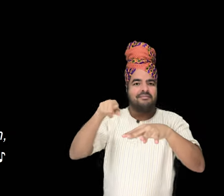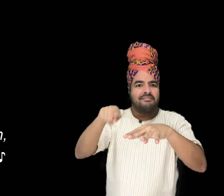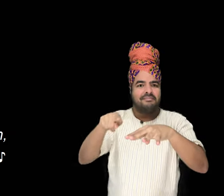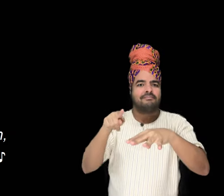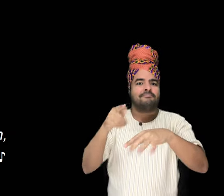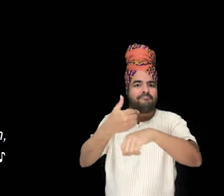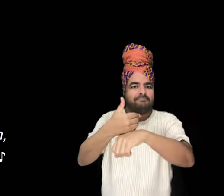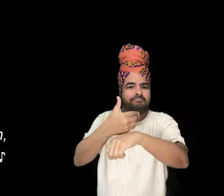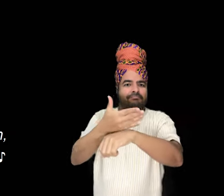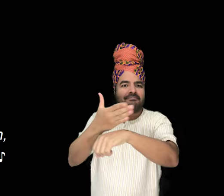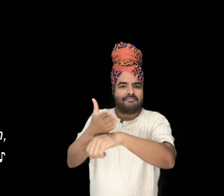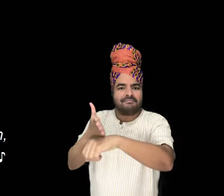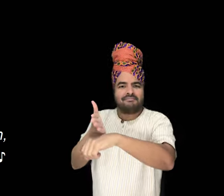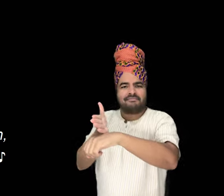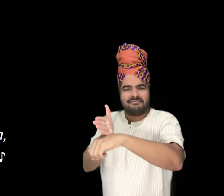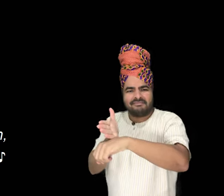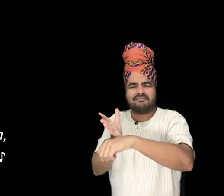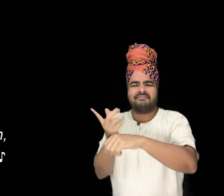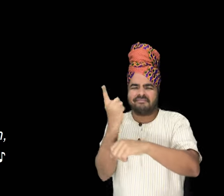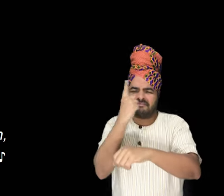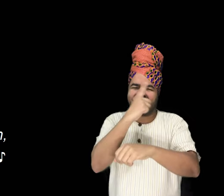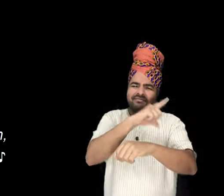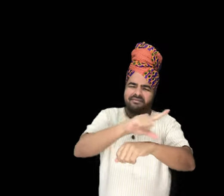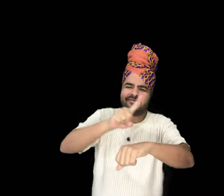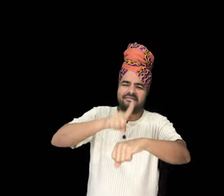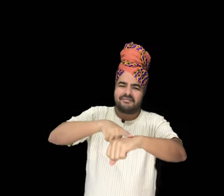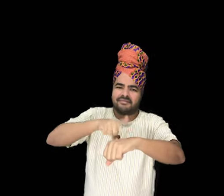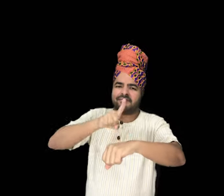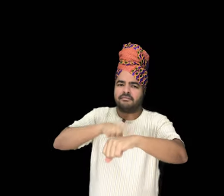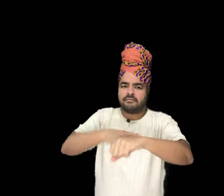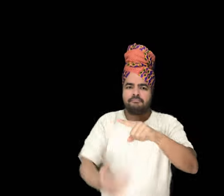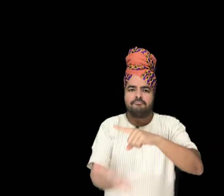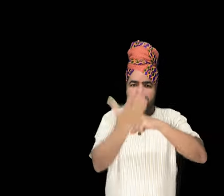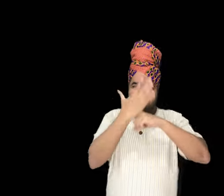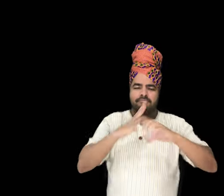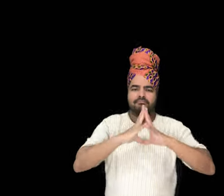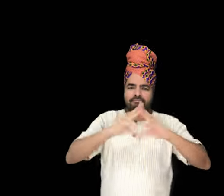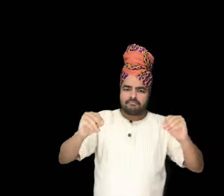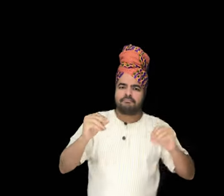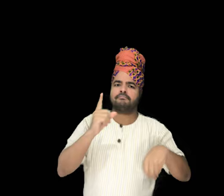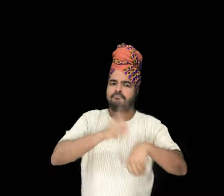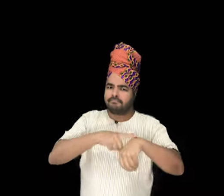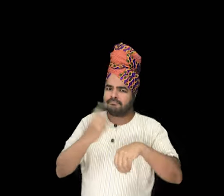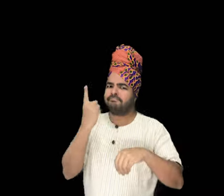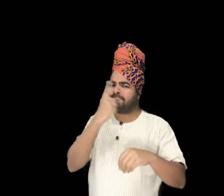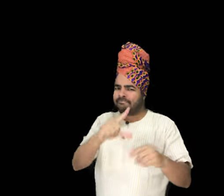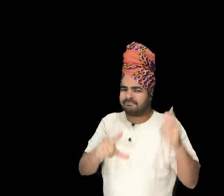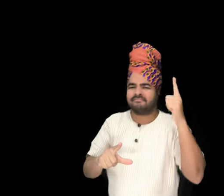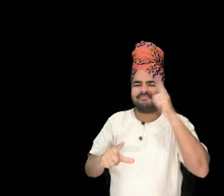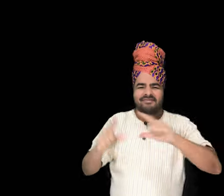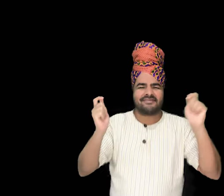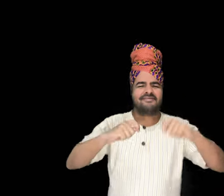de tudo tempo tempo tempo passar um tempo para curar de todo tempo tempo